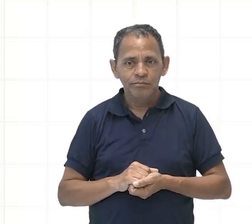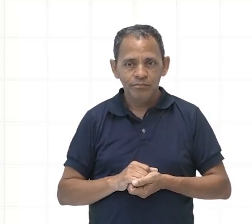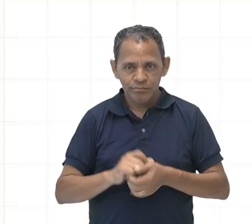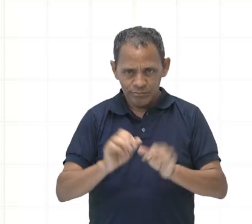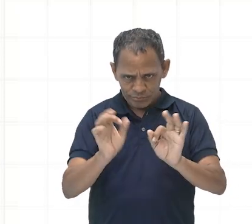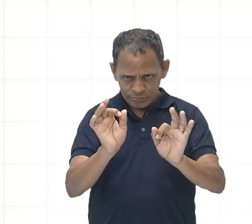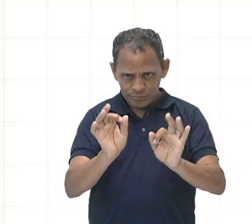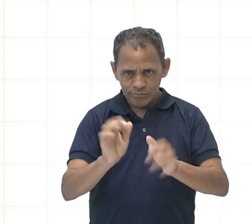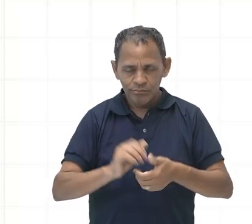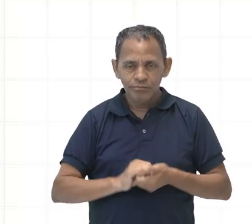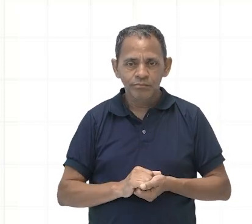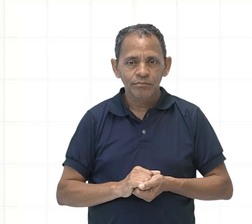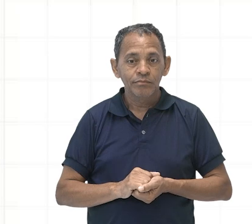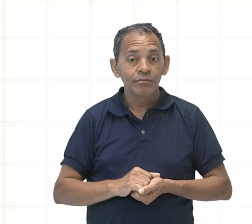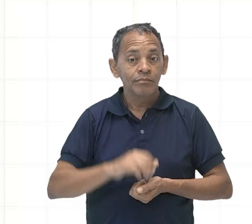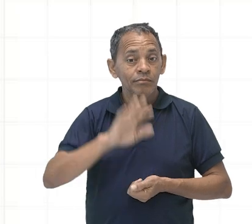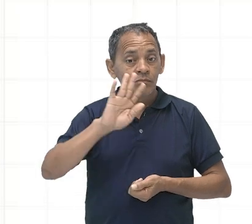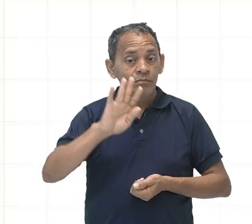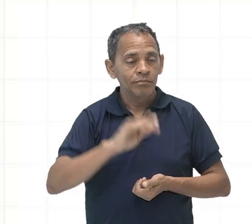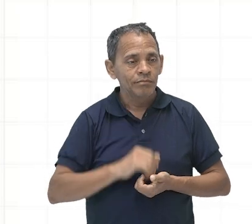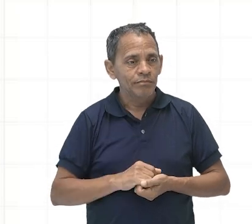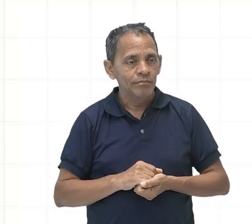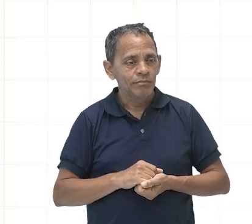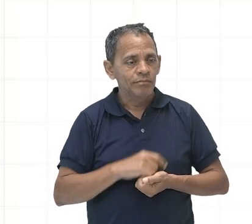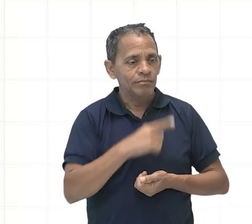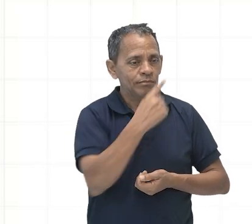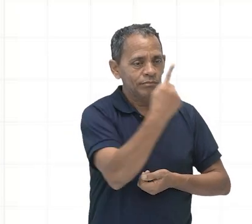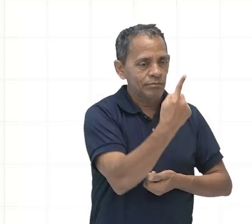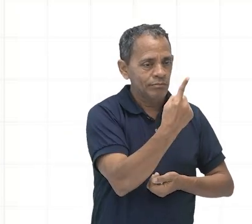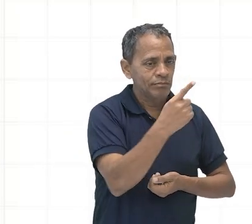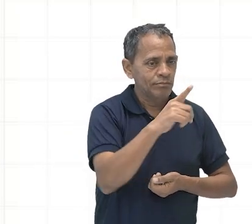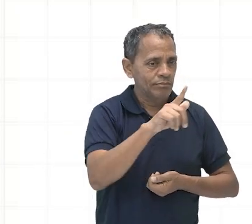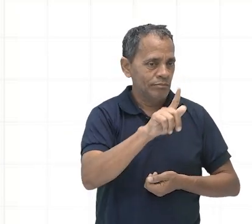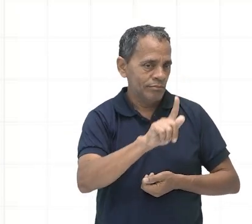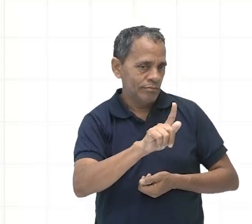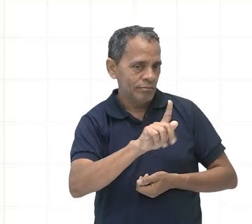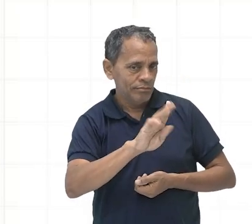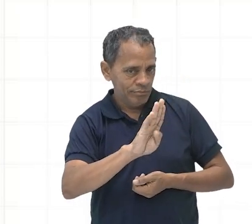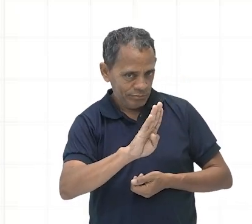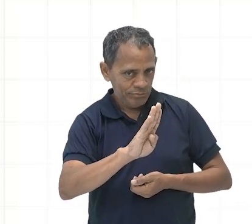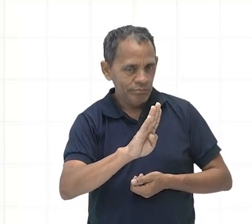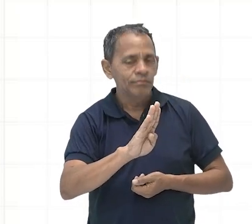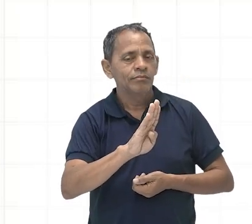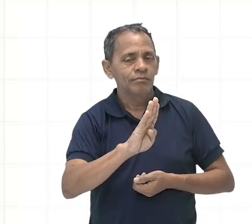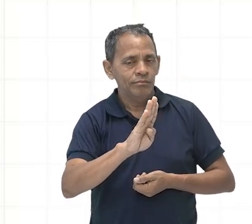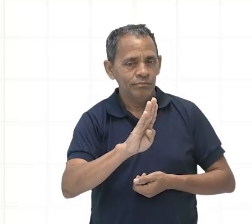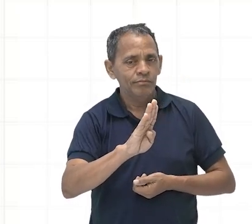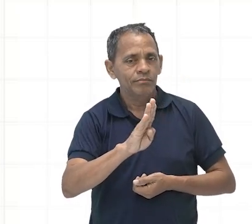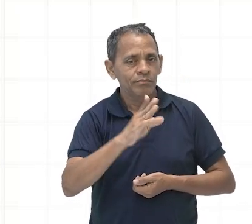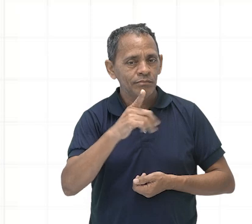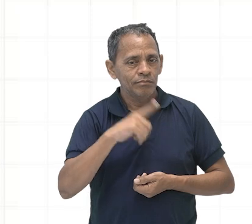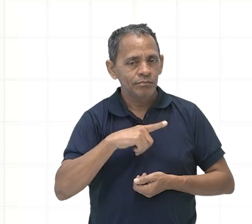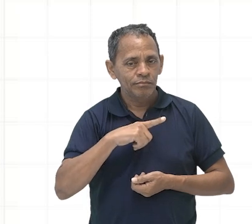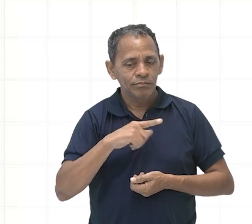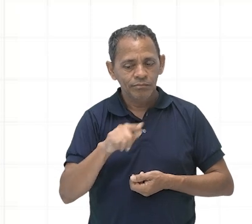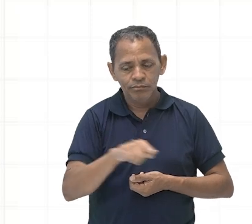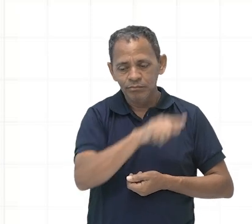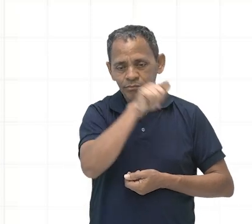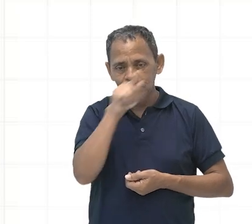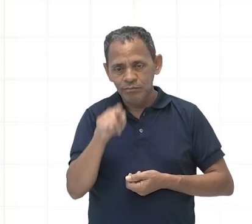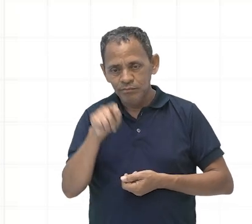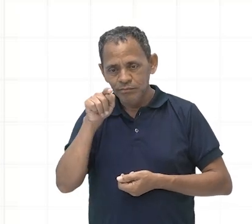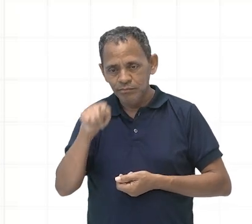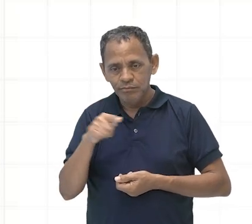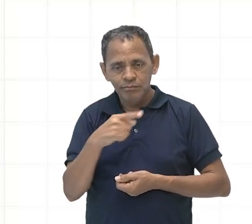certo? Só que 1 gigabyte, ele equivale a